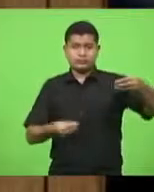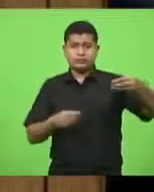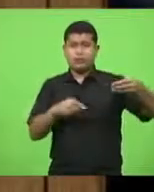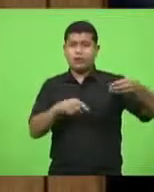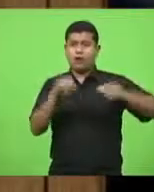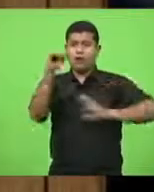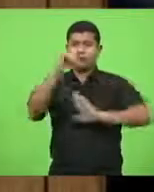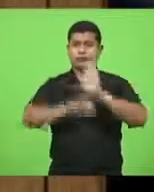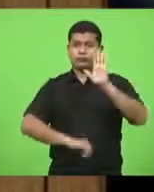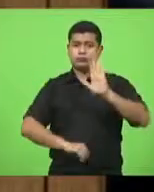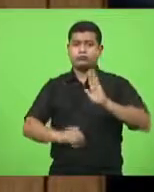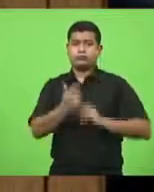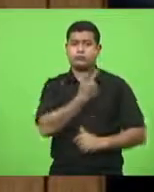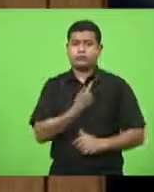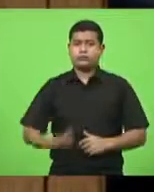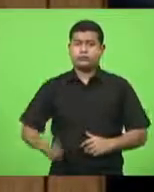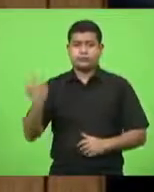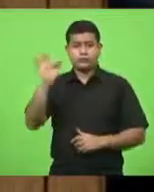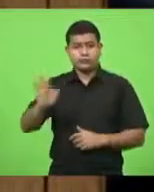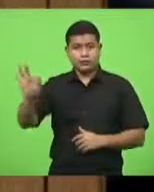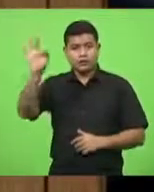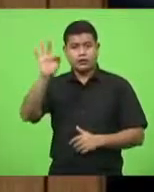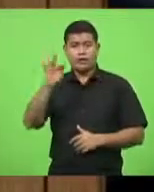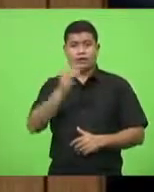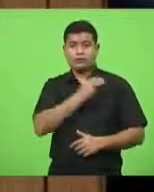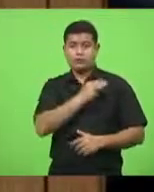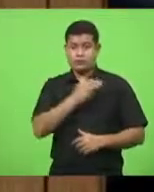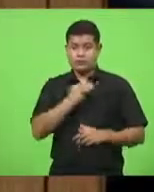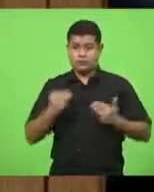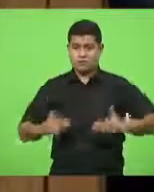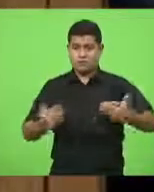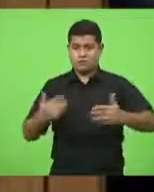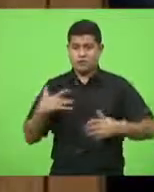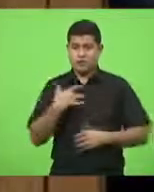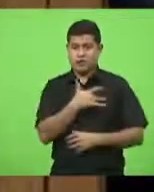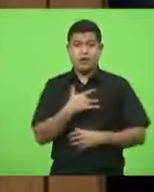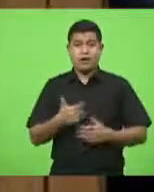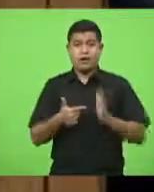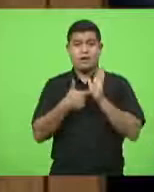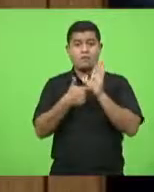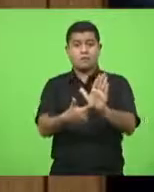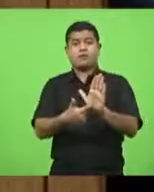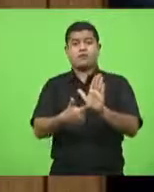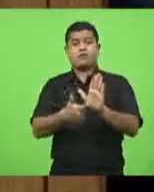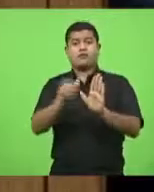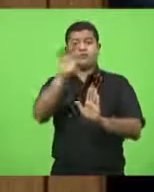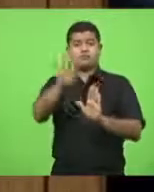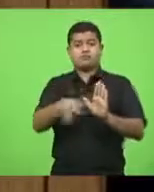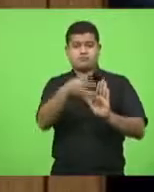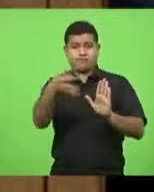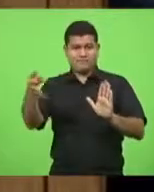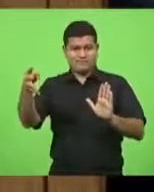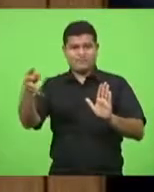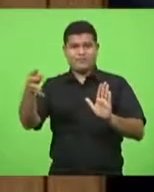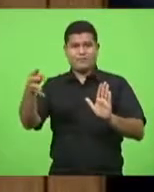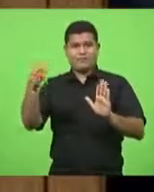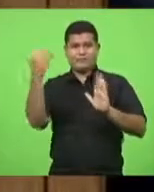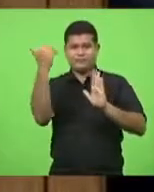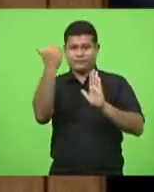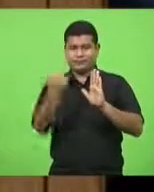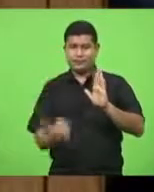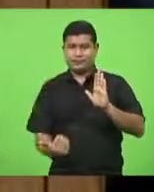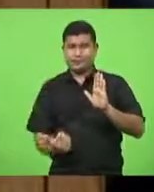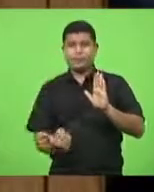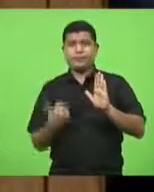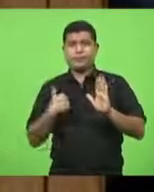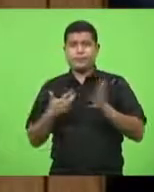governo federal, do Ministério da Saúde, que apresenta um cronograma que eu gostaria de apresentar,